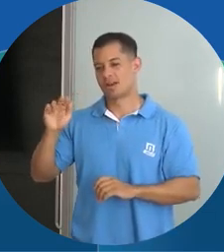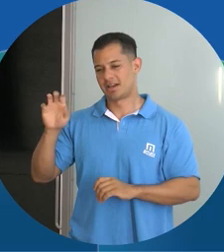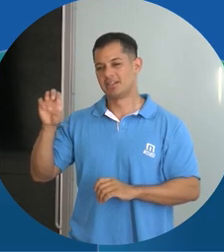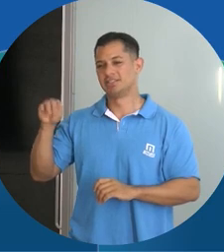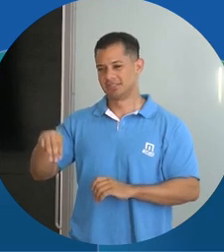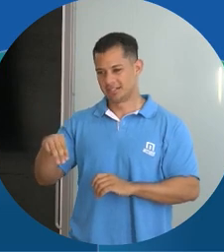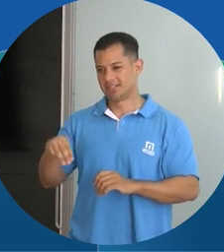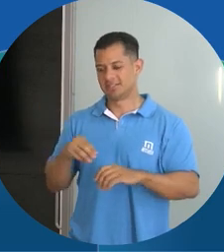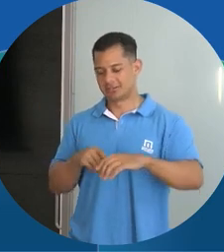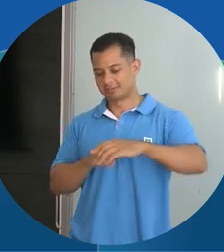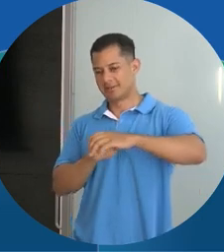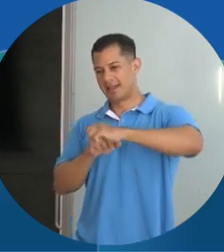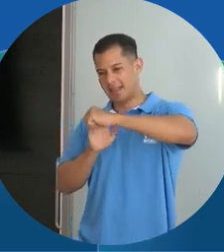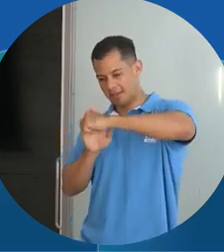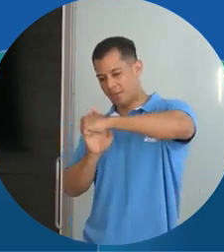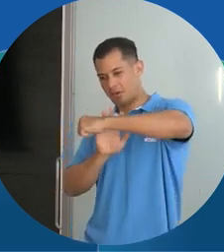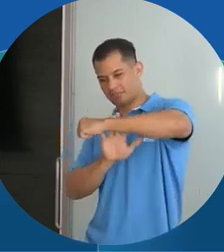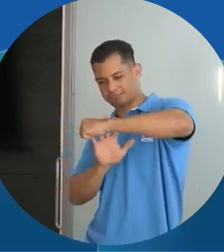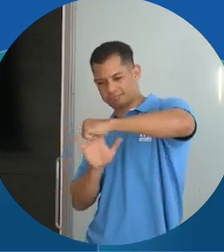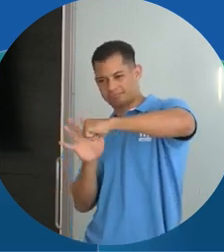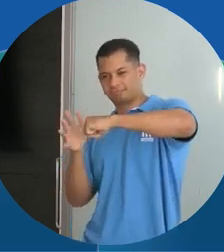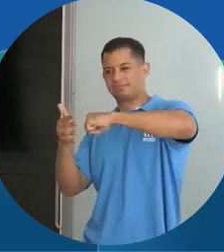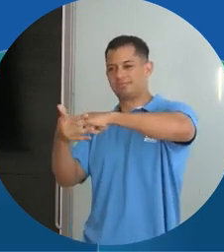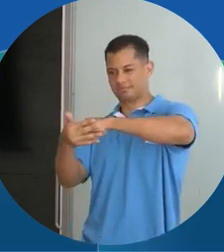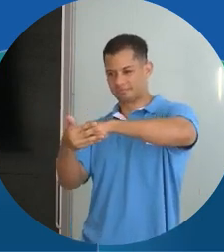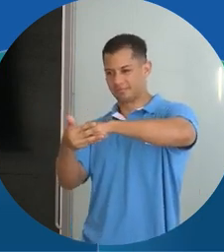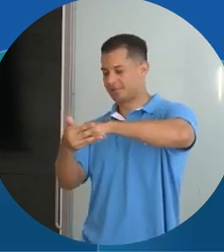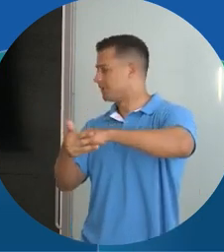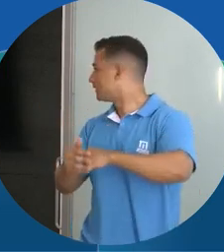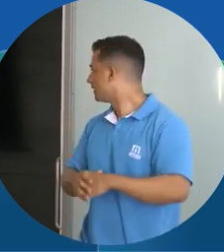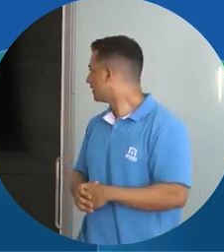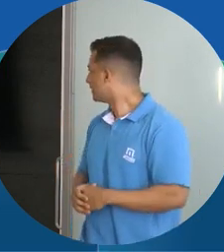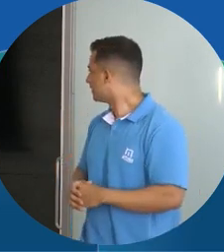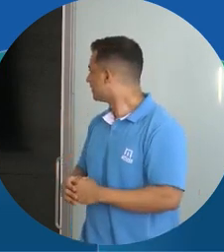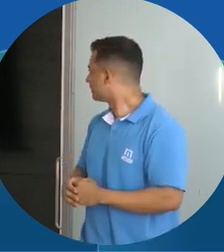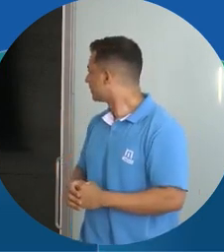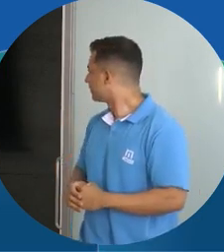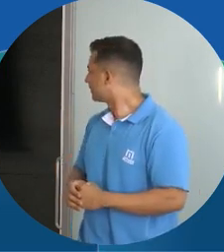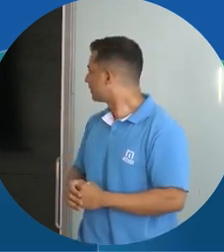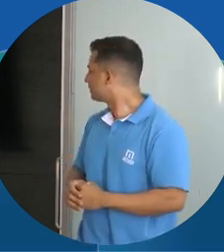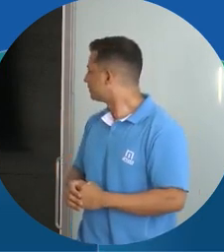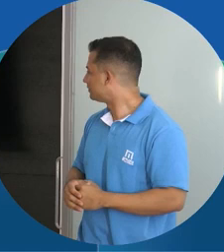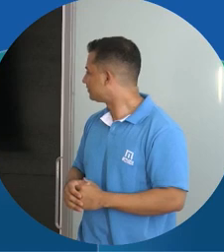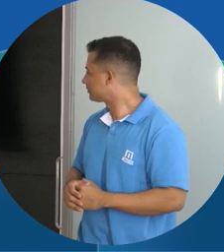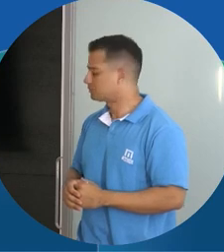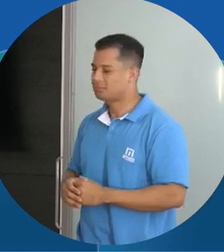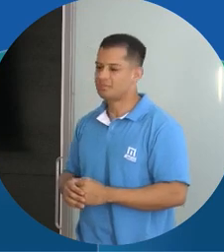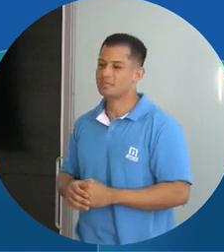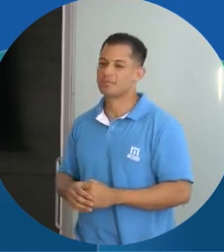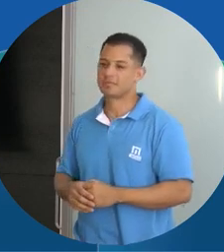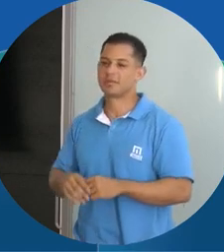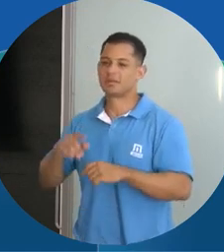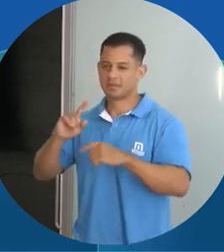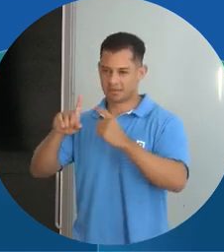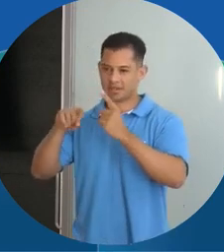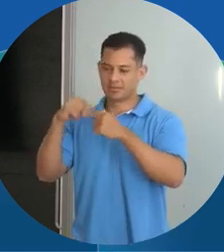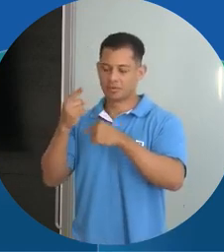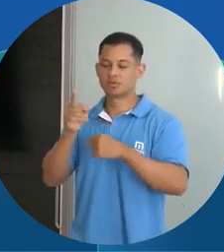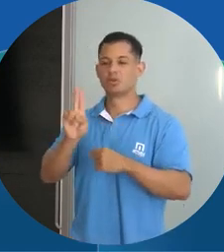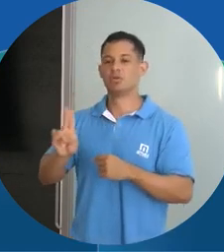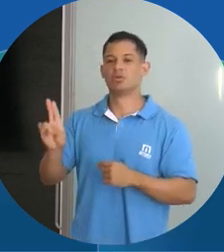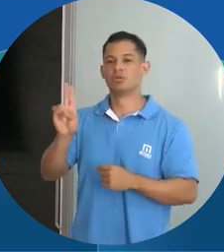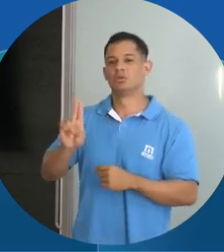bloco existente, com as estacas sendo cravadas do nível do terreno antes da escavação. Foi